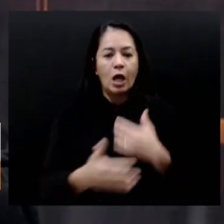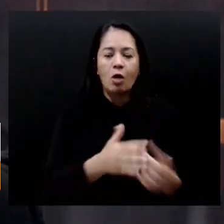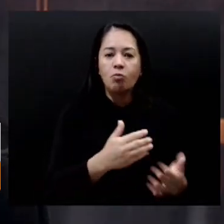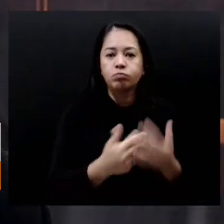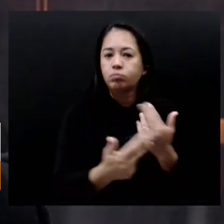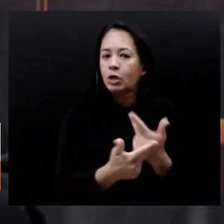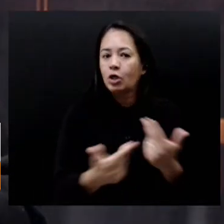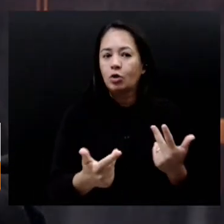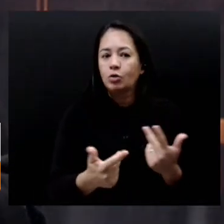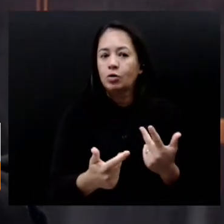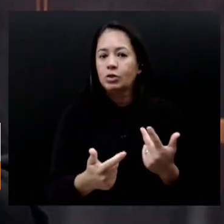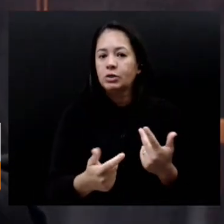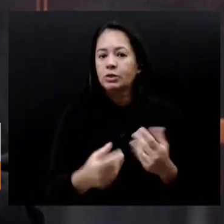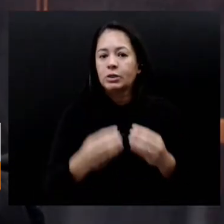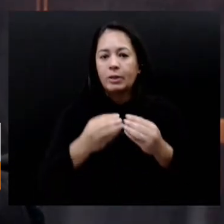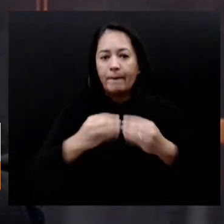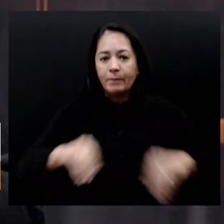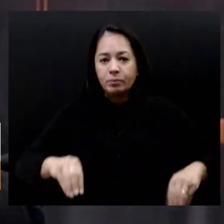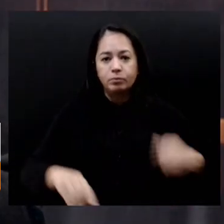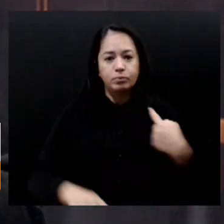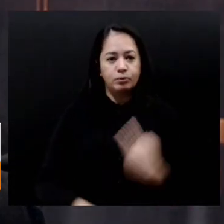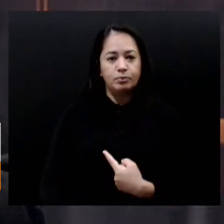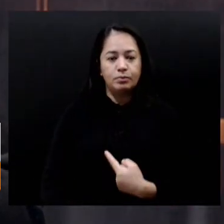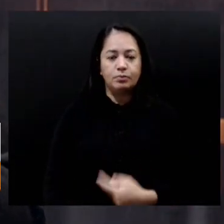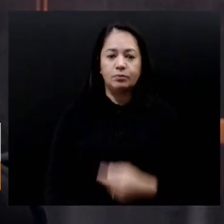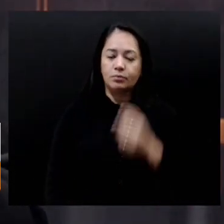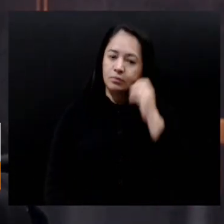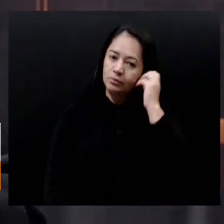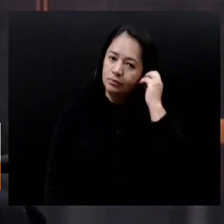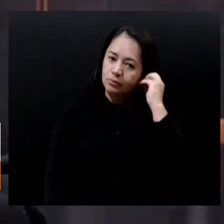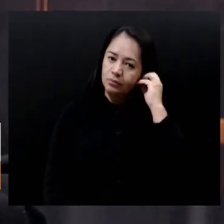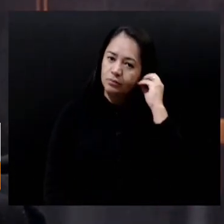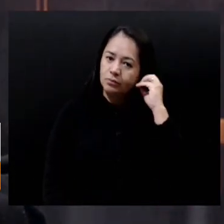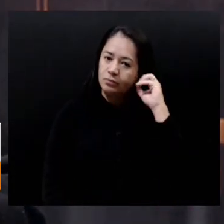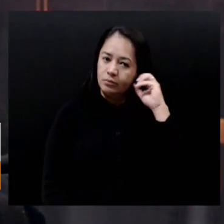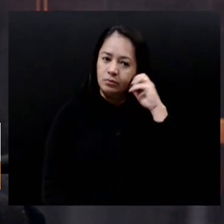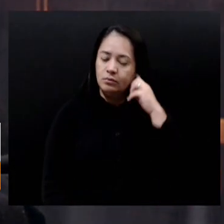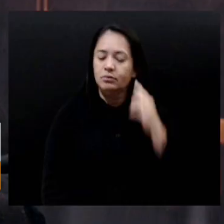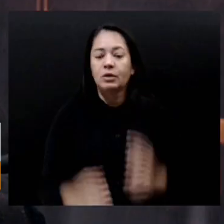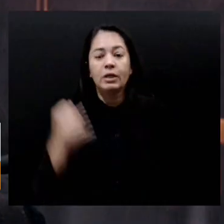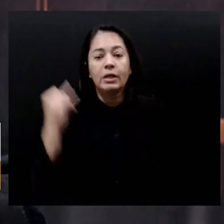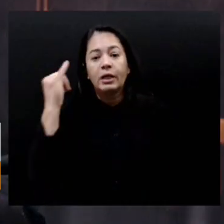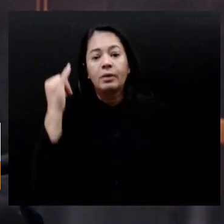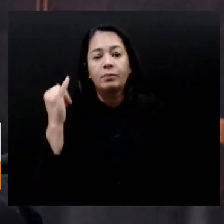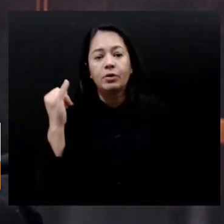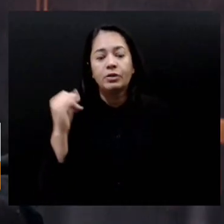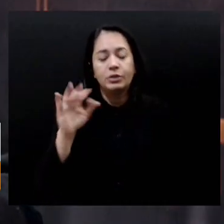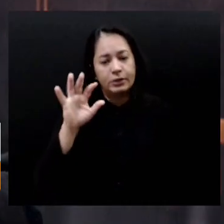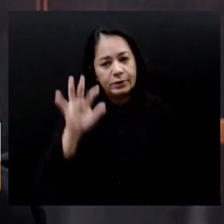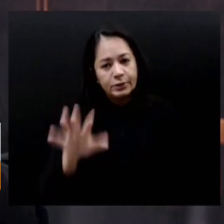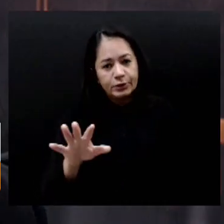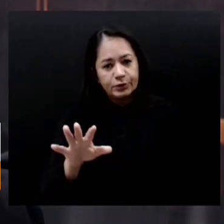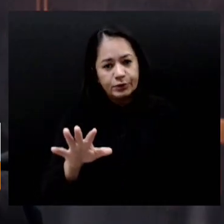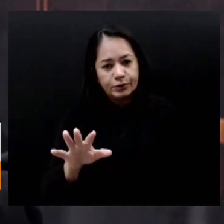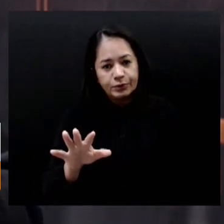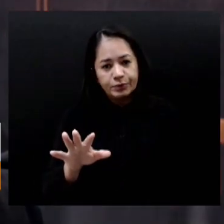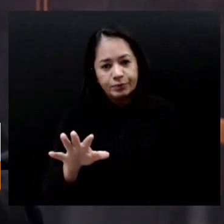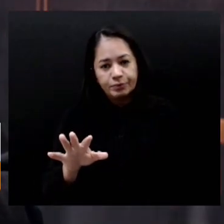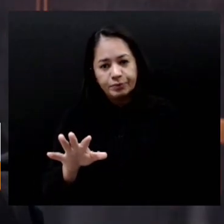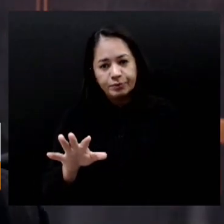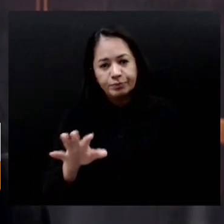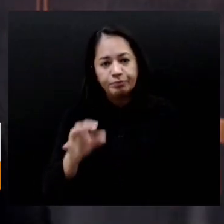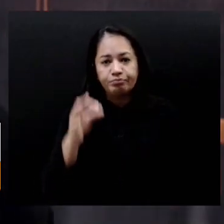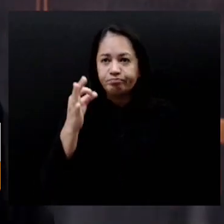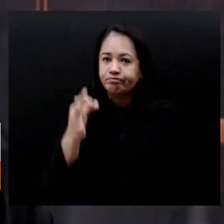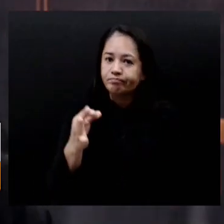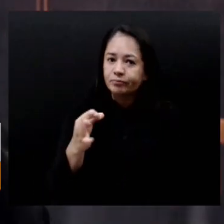mal, né? E ela é importante nesse sentido, certo? Uma questão de